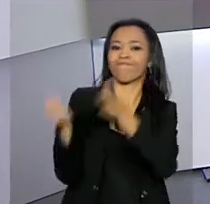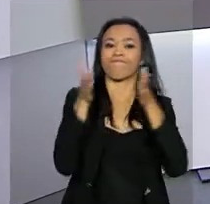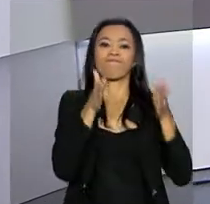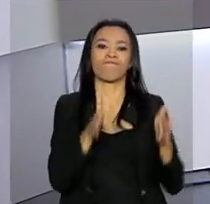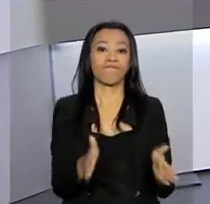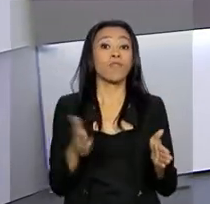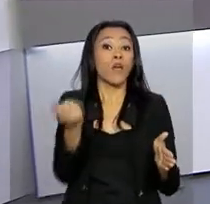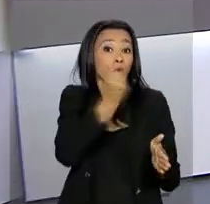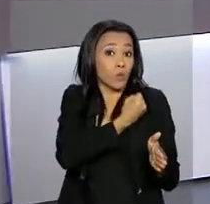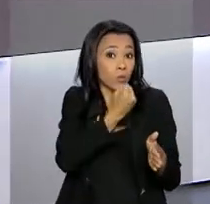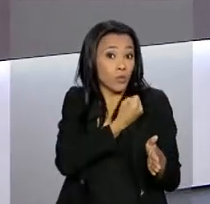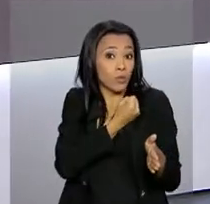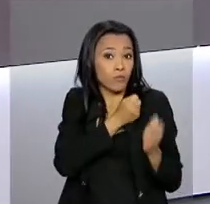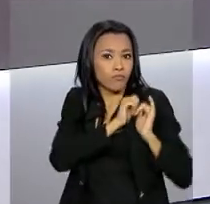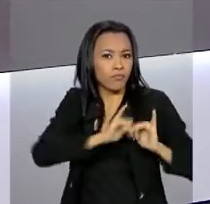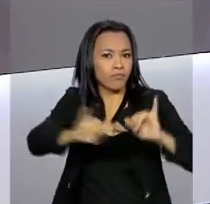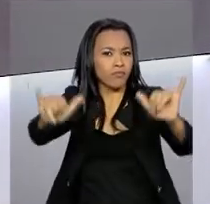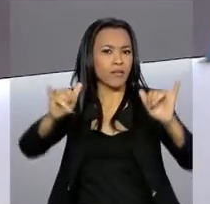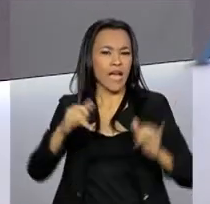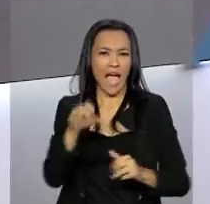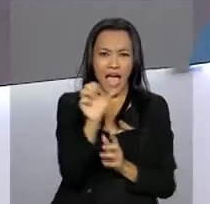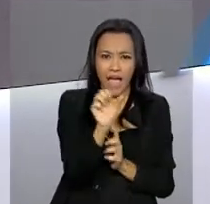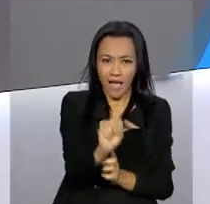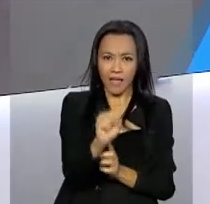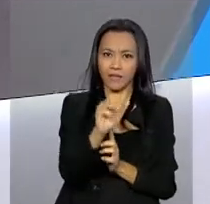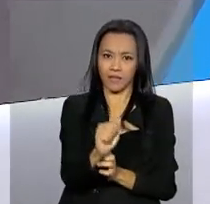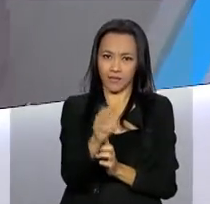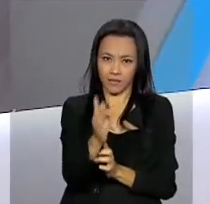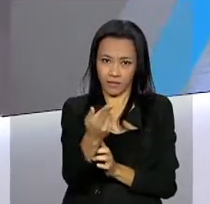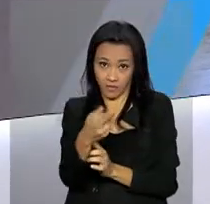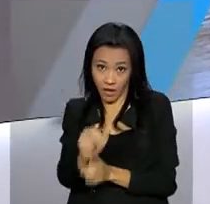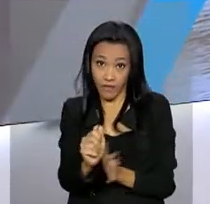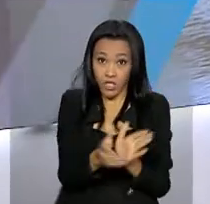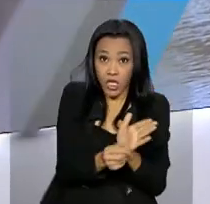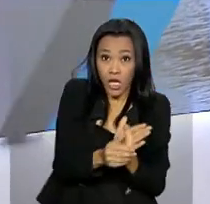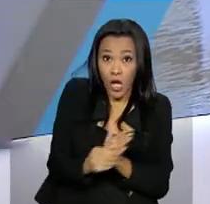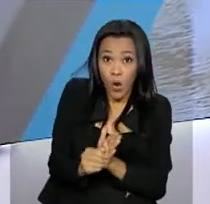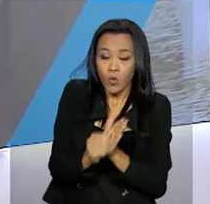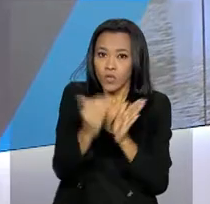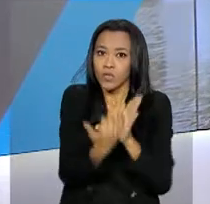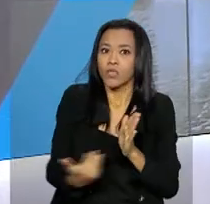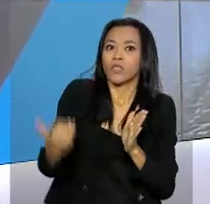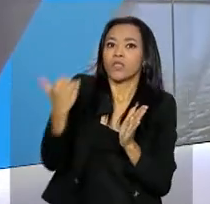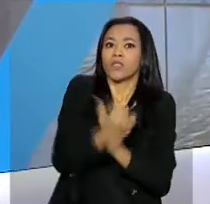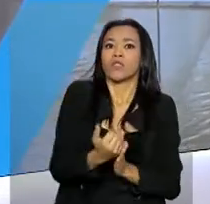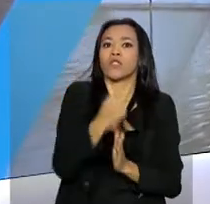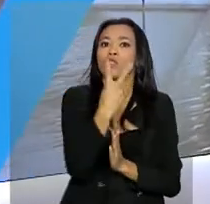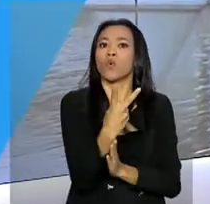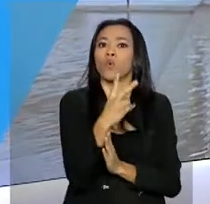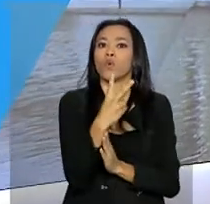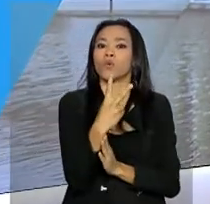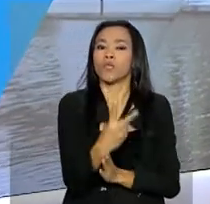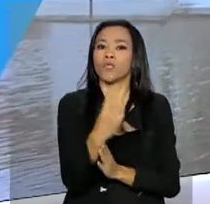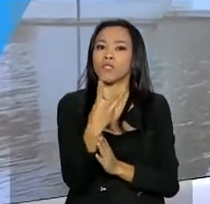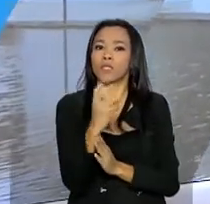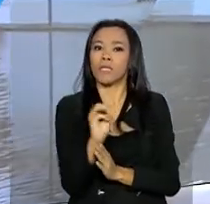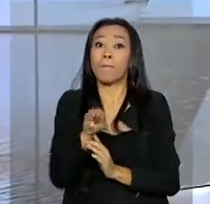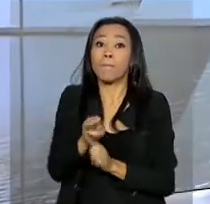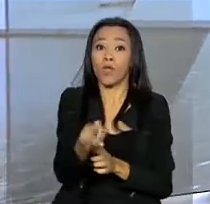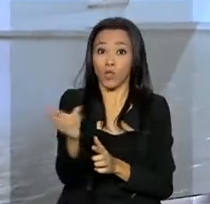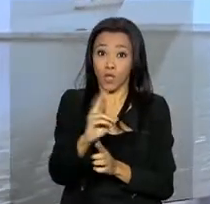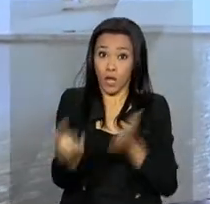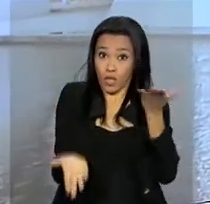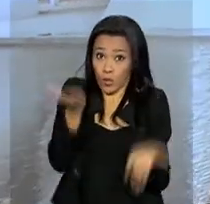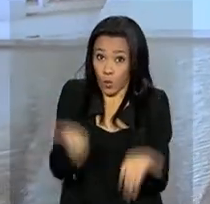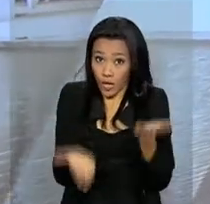falar em números positivos a safra de grãos deve chegar a 230 milhões de toneladas um recorde histórico de acordo com números